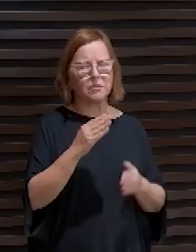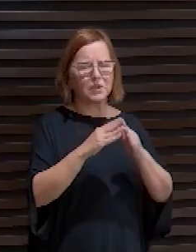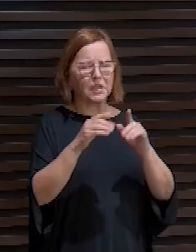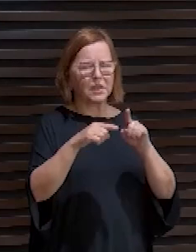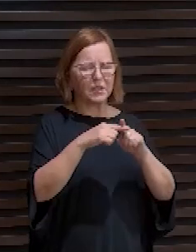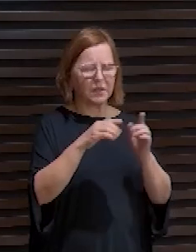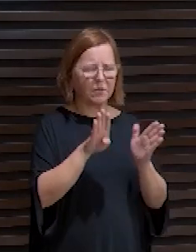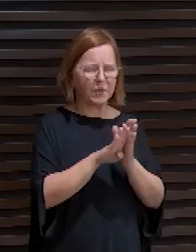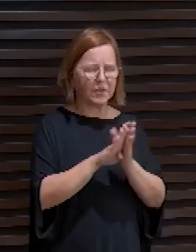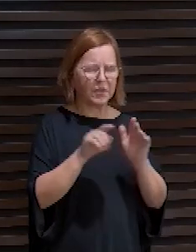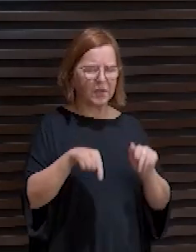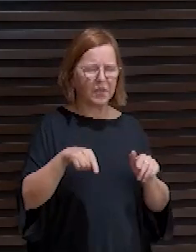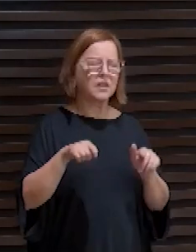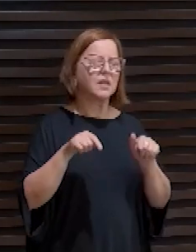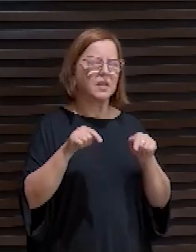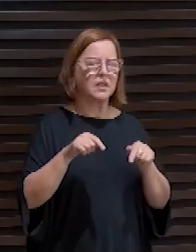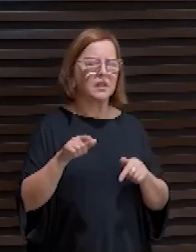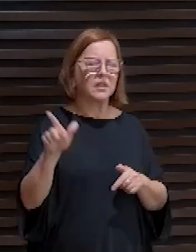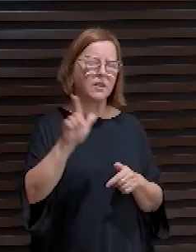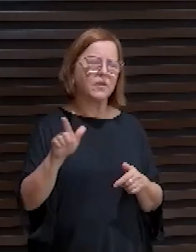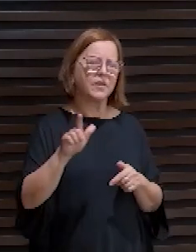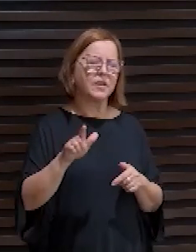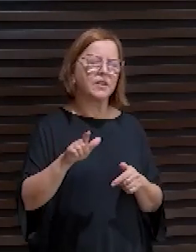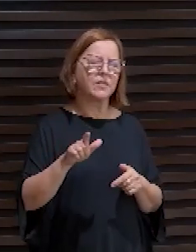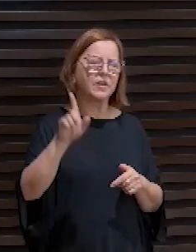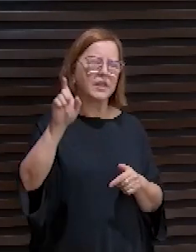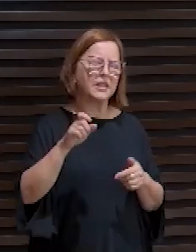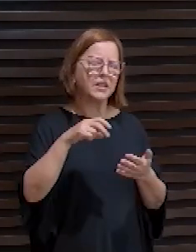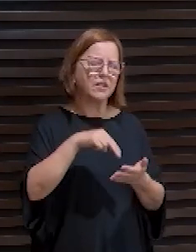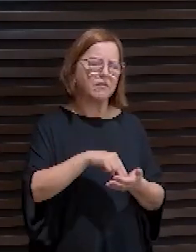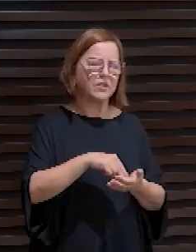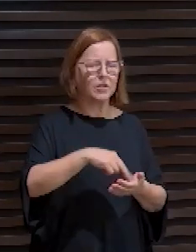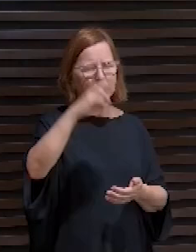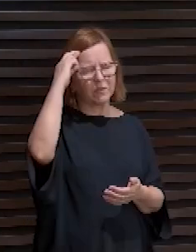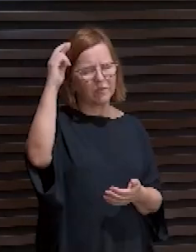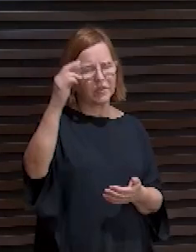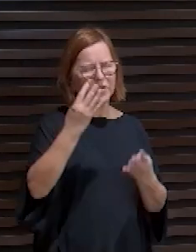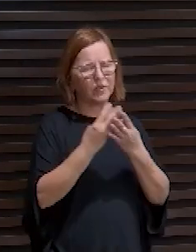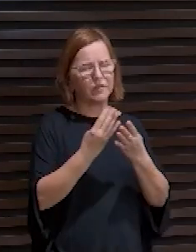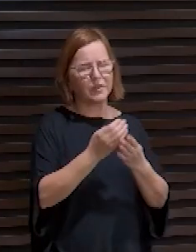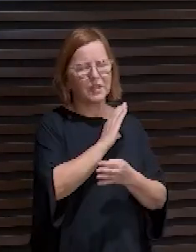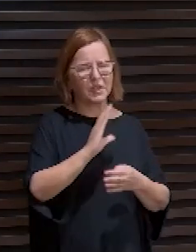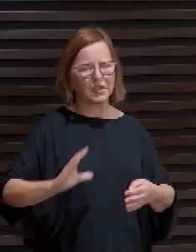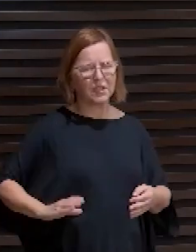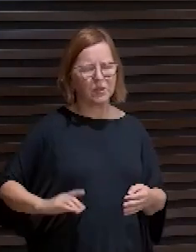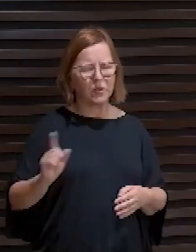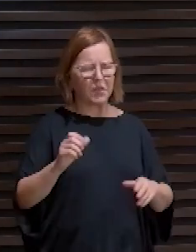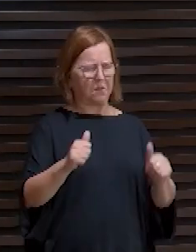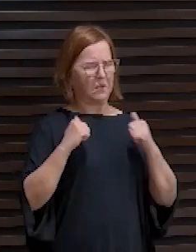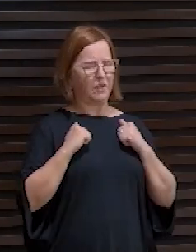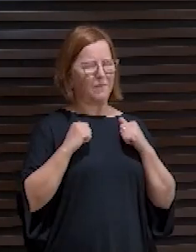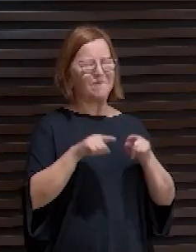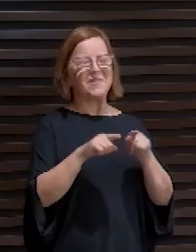Londrina seja firme no Senhor, confessando a Cristo, não sendo negligente, mas firme na